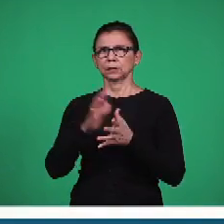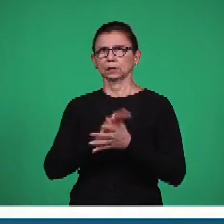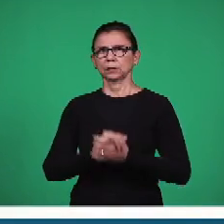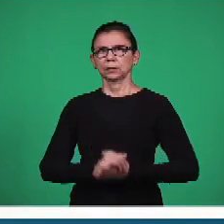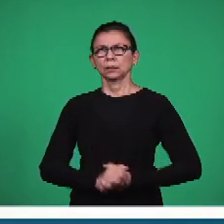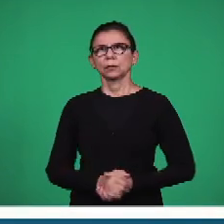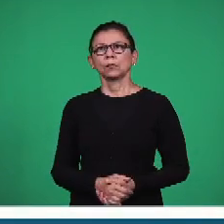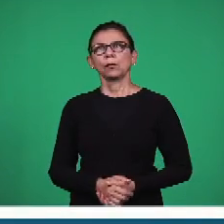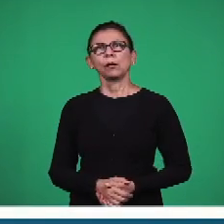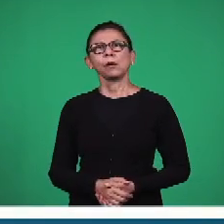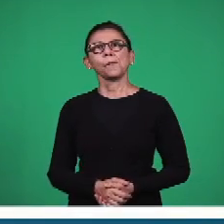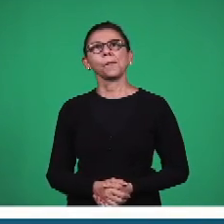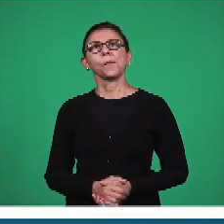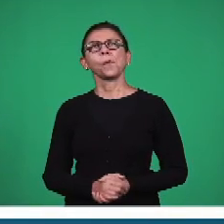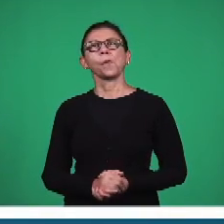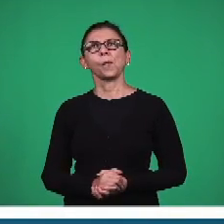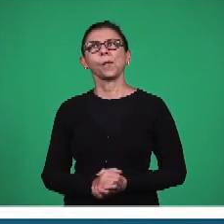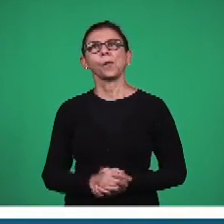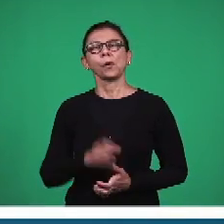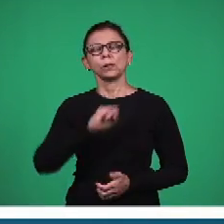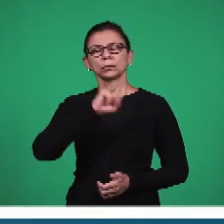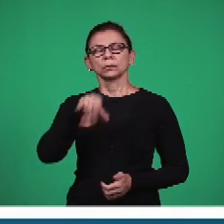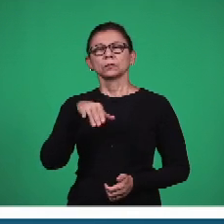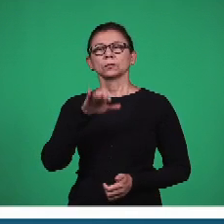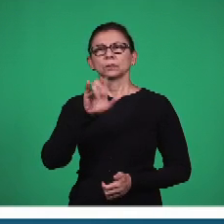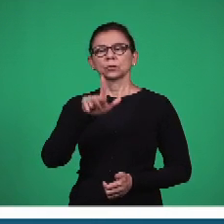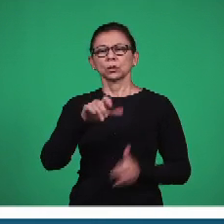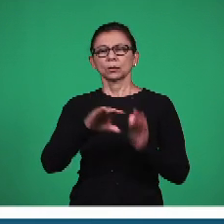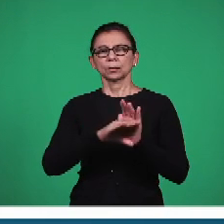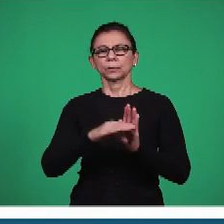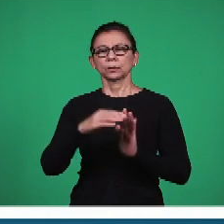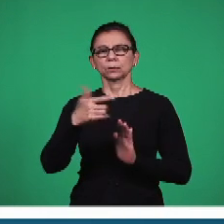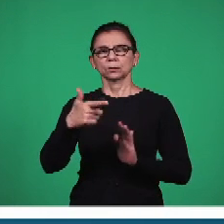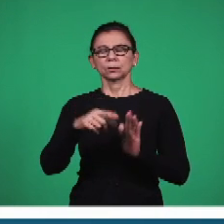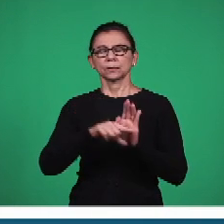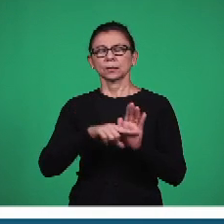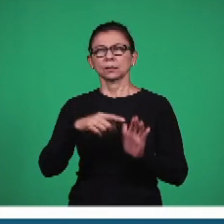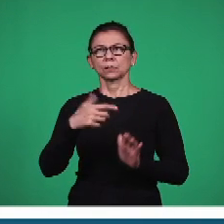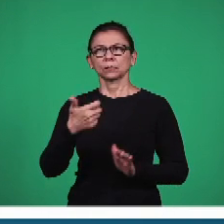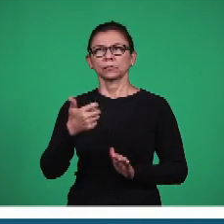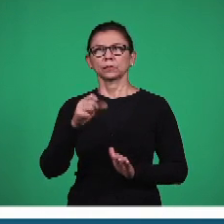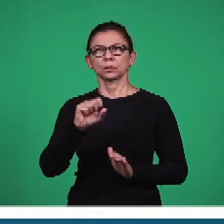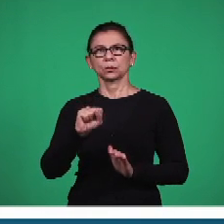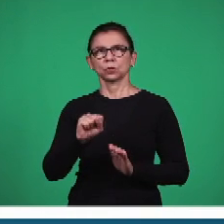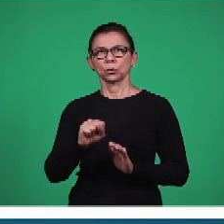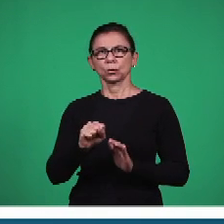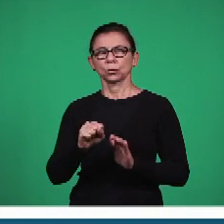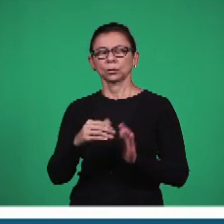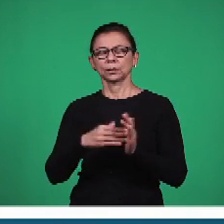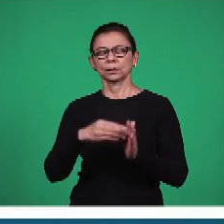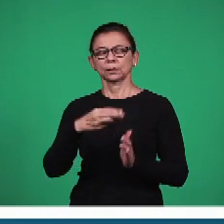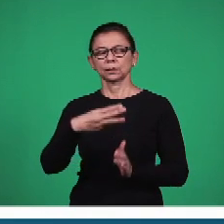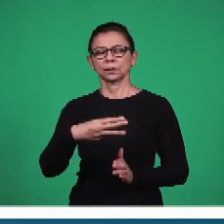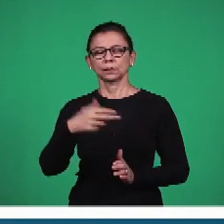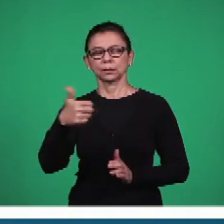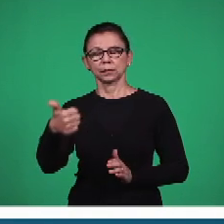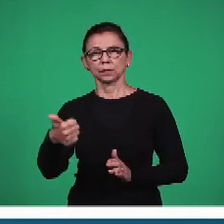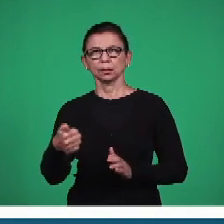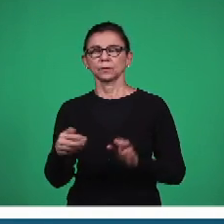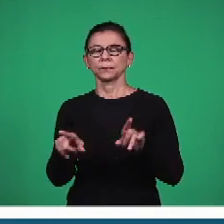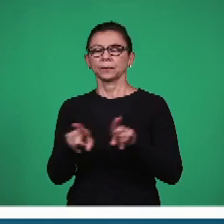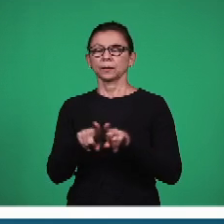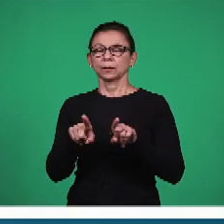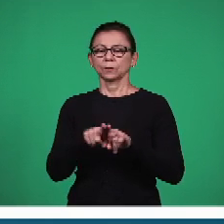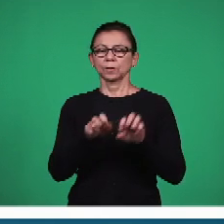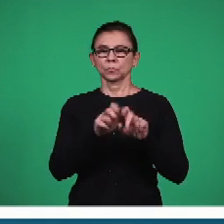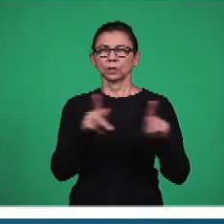do livro do profeta Joel, capítulo 2, versículo 28 a 31, e o livro do Apocalipse, no capítulo 8,